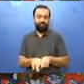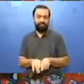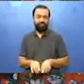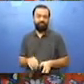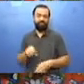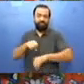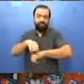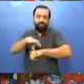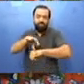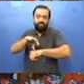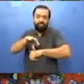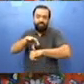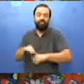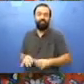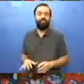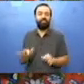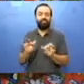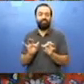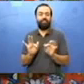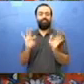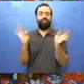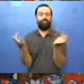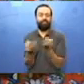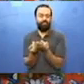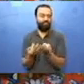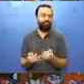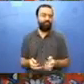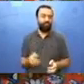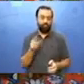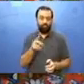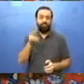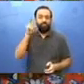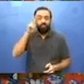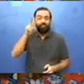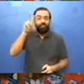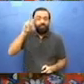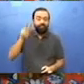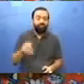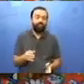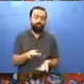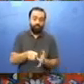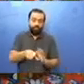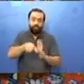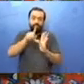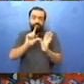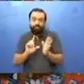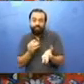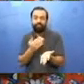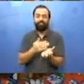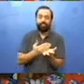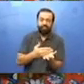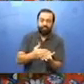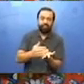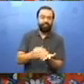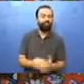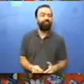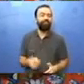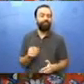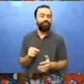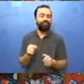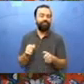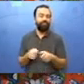dicas para a família. Então, vamos lá? Mas vocês se lembram que sempre, antes de começarmos a nossa aula, nós fazemos o quê?